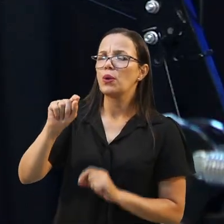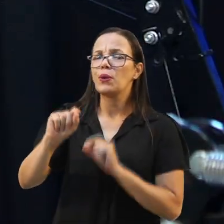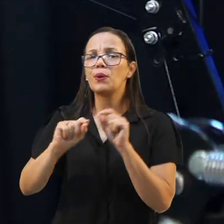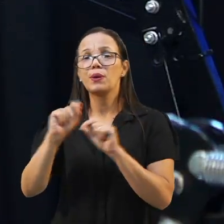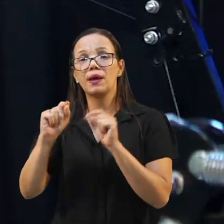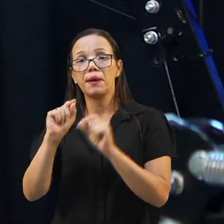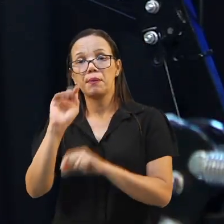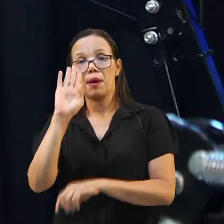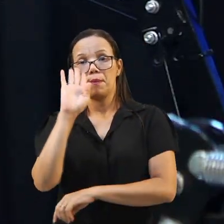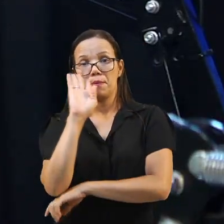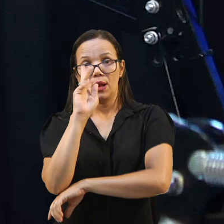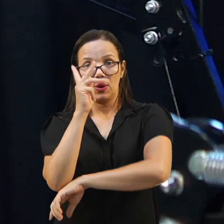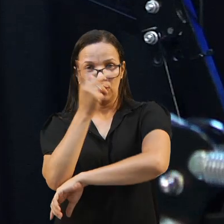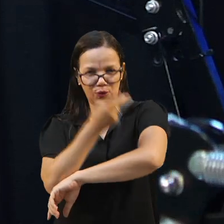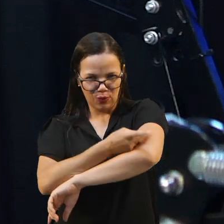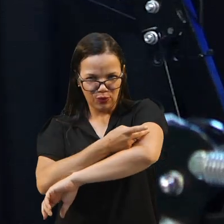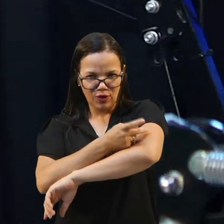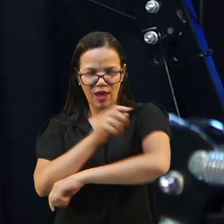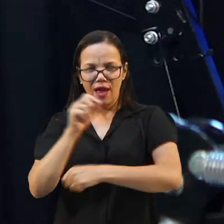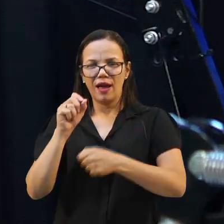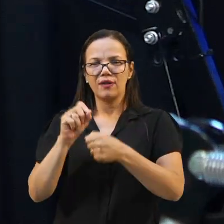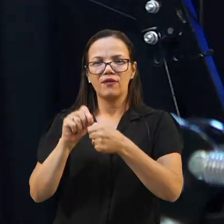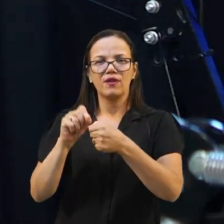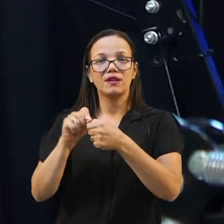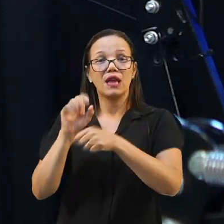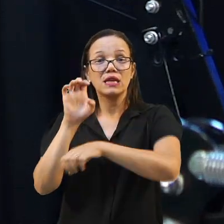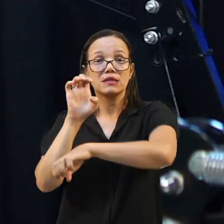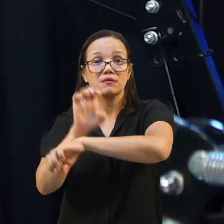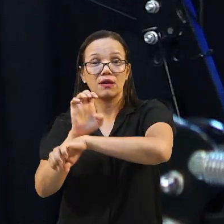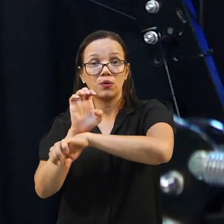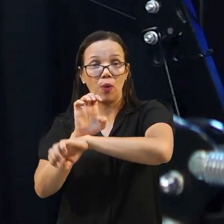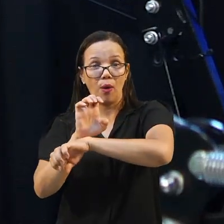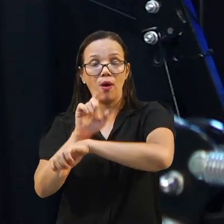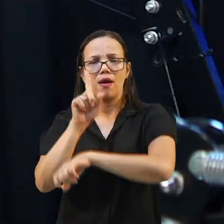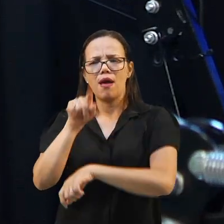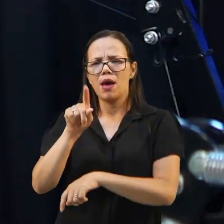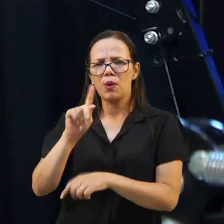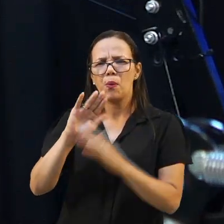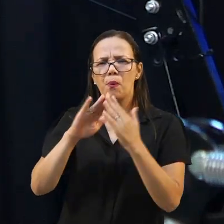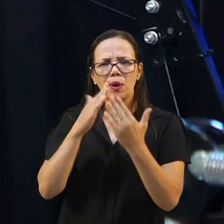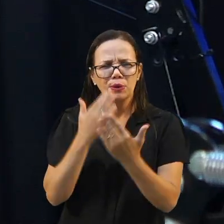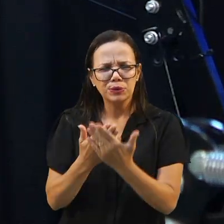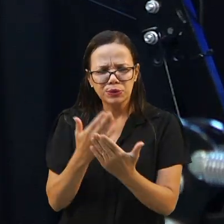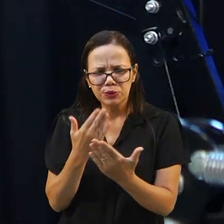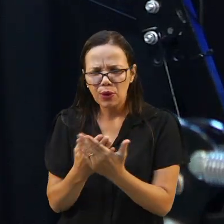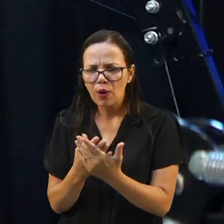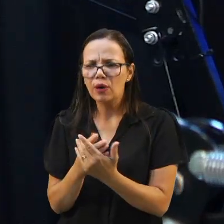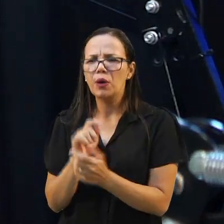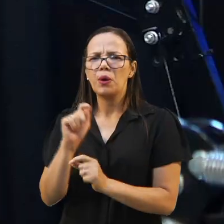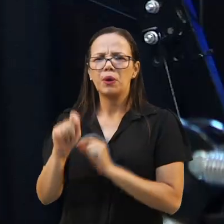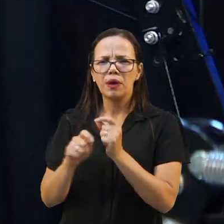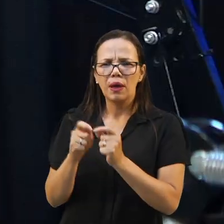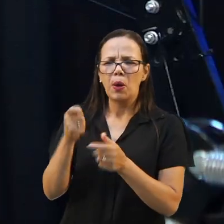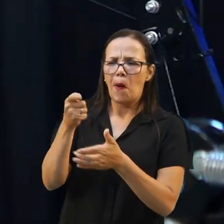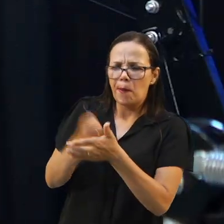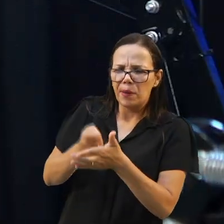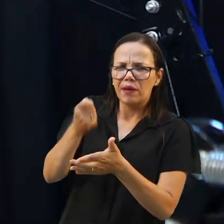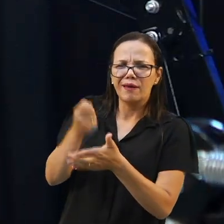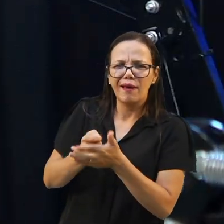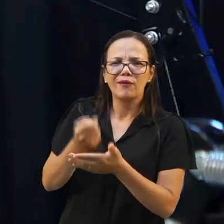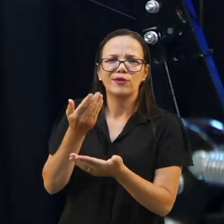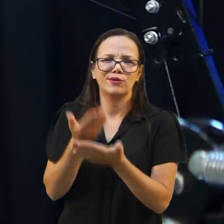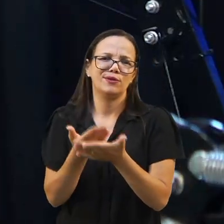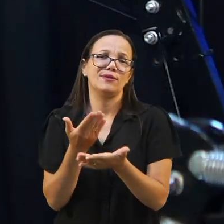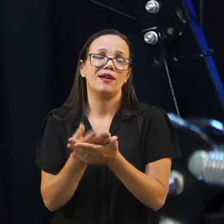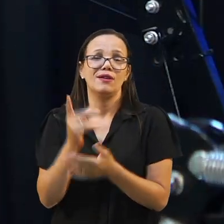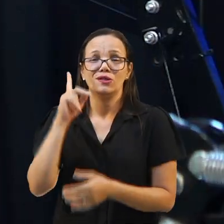feito estadual. Estadual era uma escola extremamente exigente. Dava base. E dificilmente